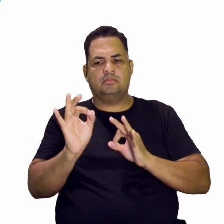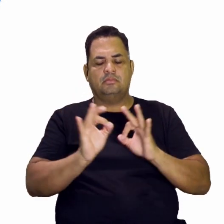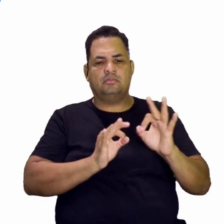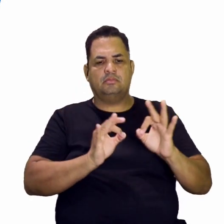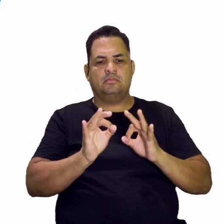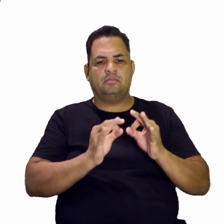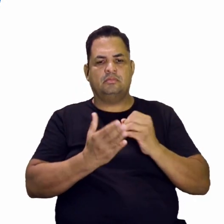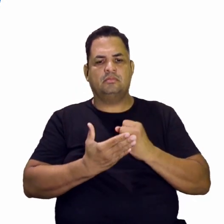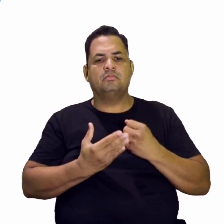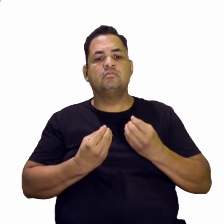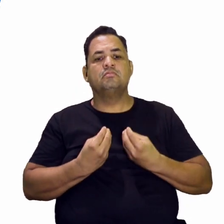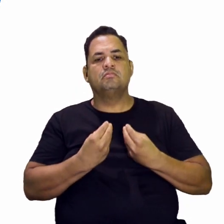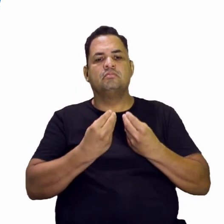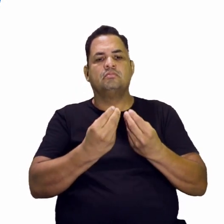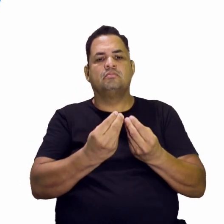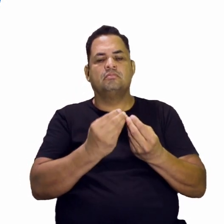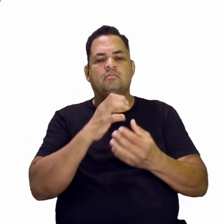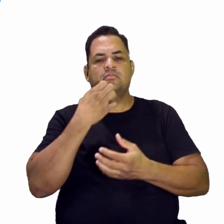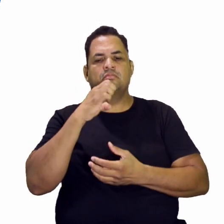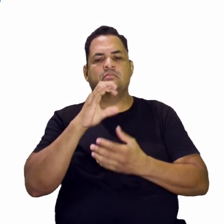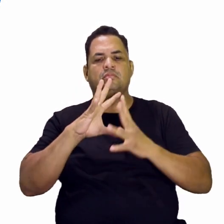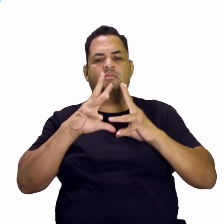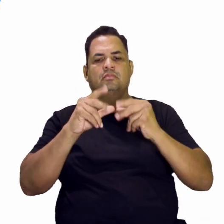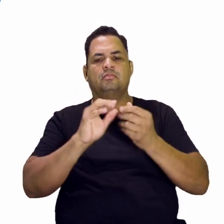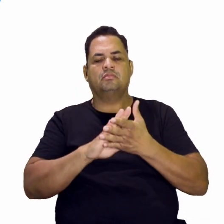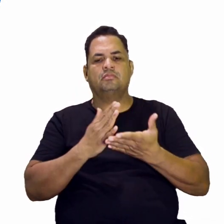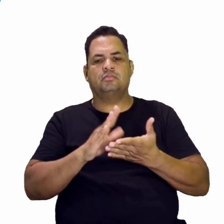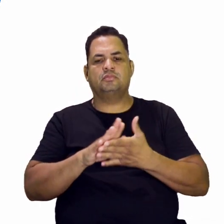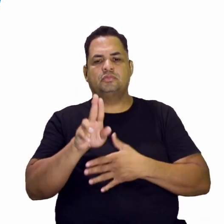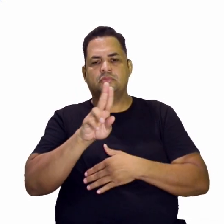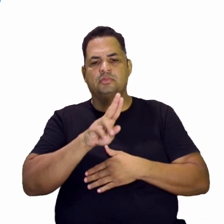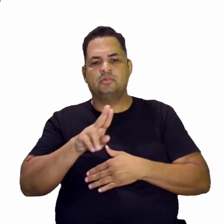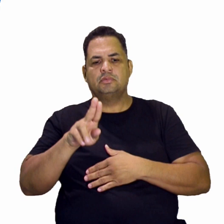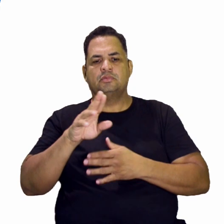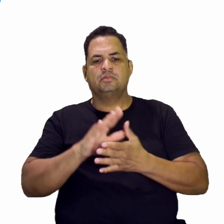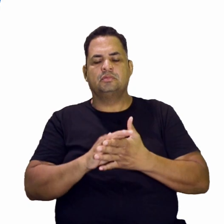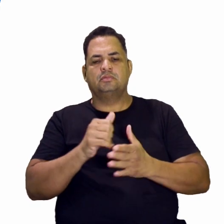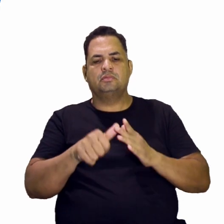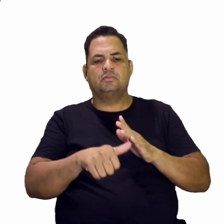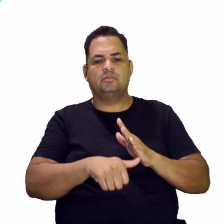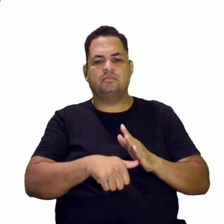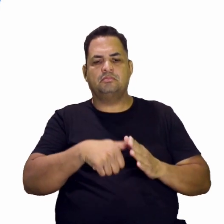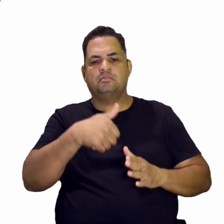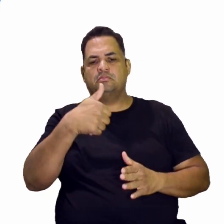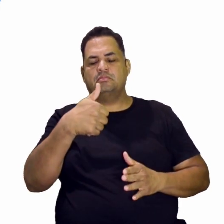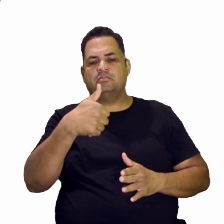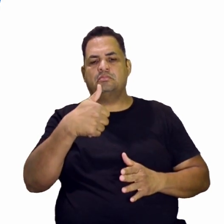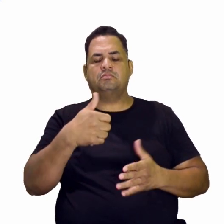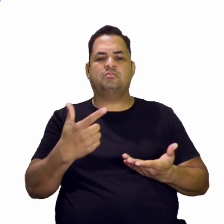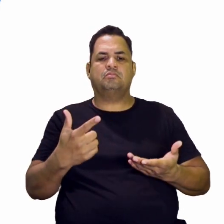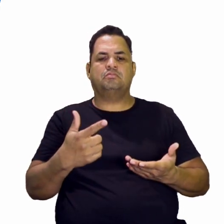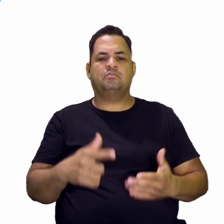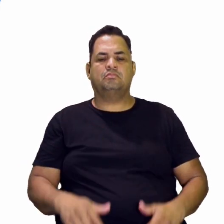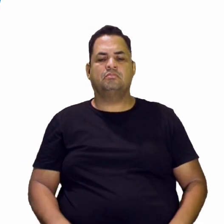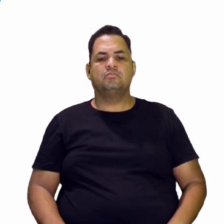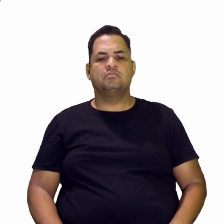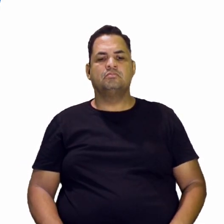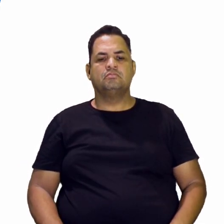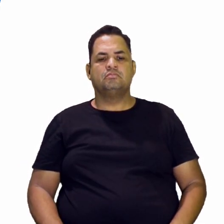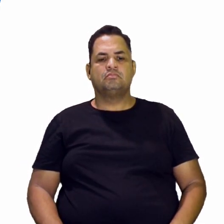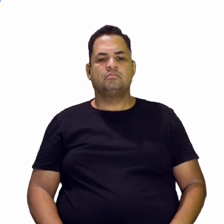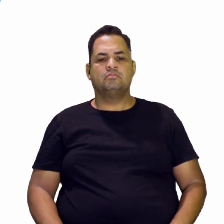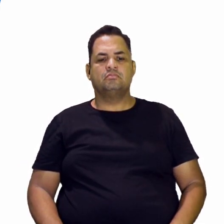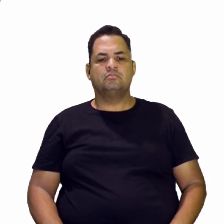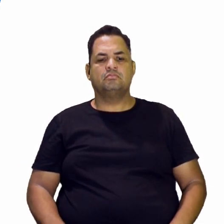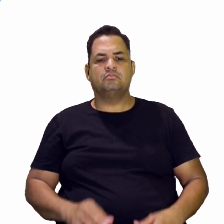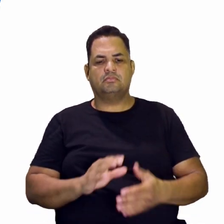fornecer energia para todos os consumidores. Aí a gente tem os consumidores de primeira ordem. Sabe quem são os consumidores de primeira ordem?